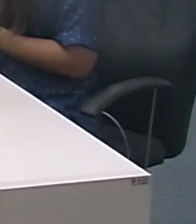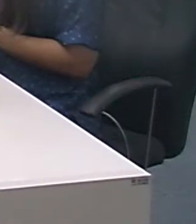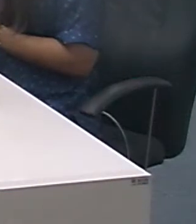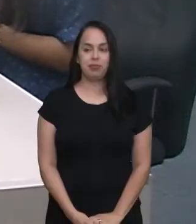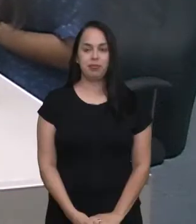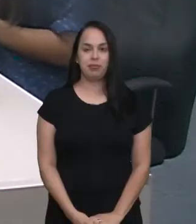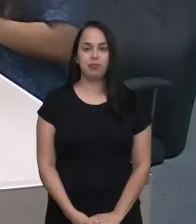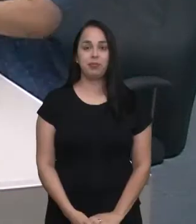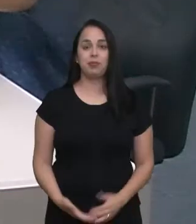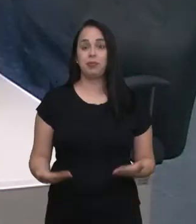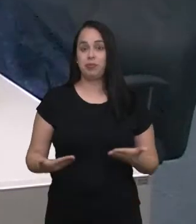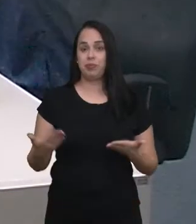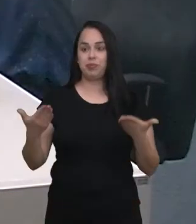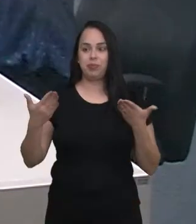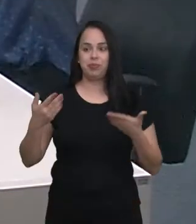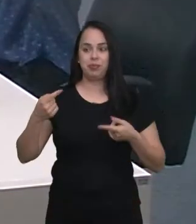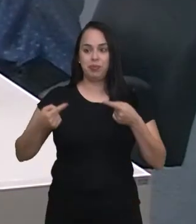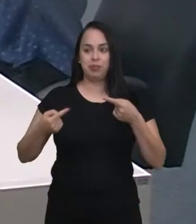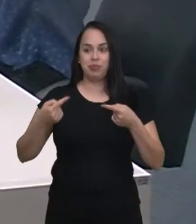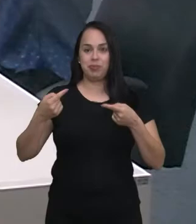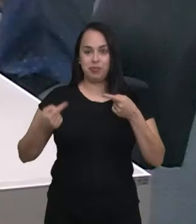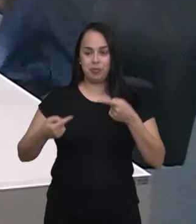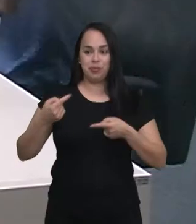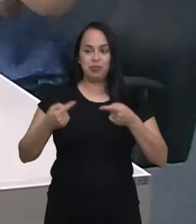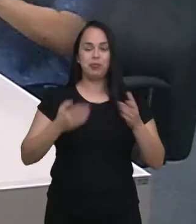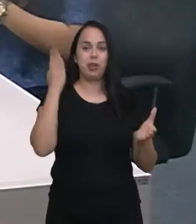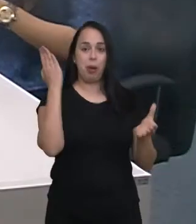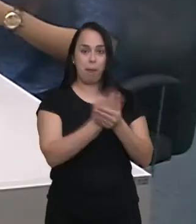Em discussão, o processo número